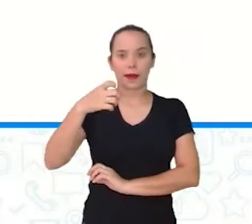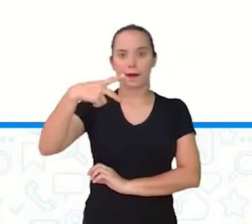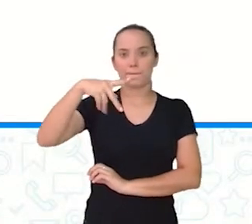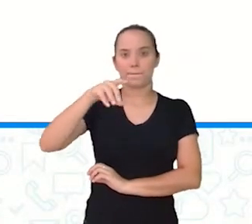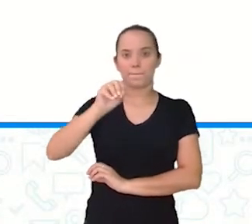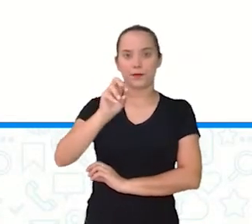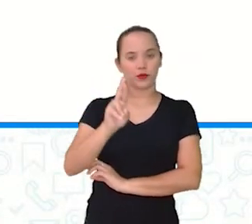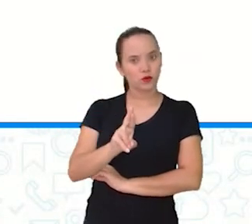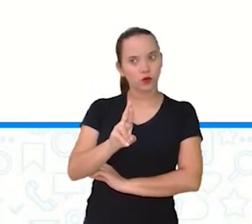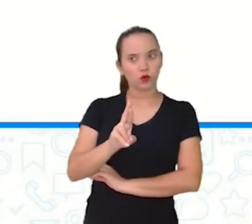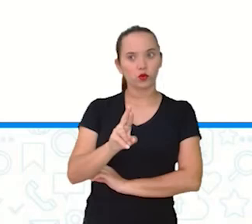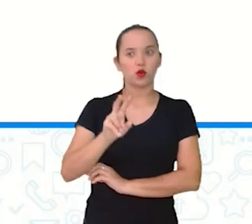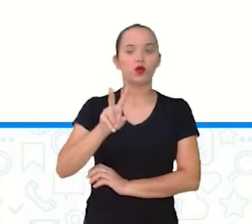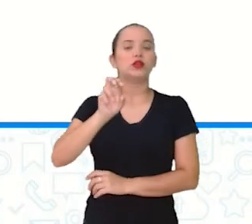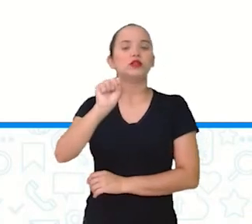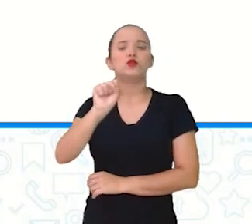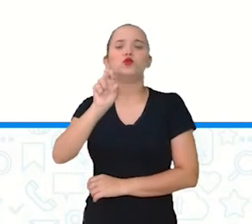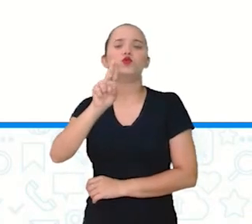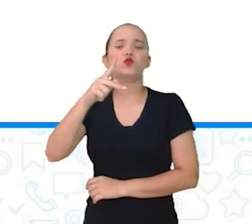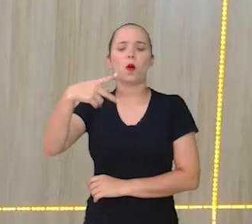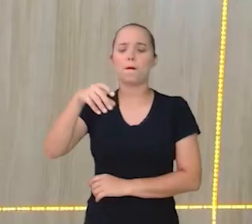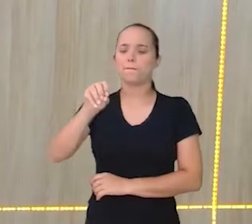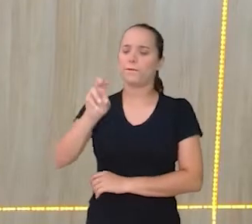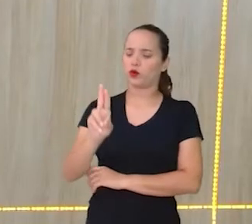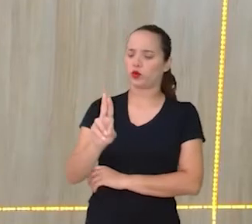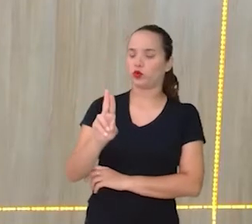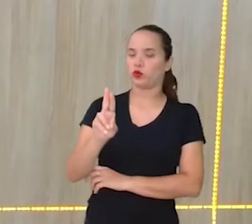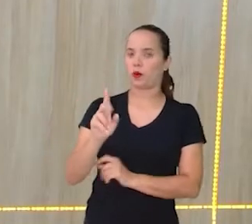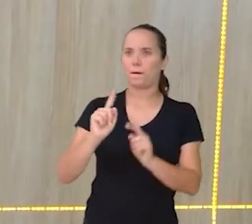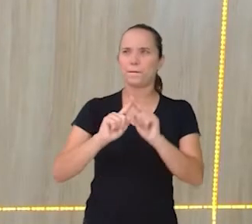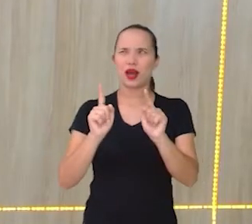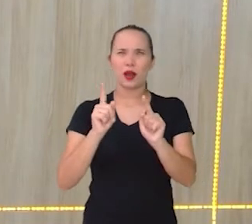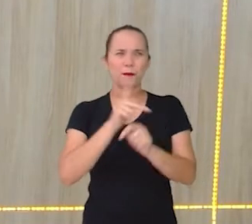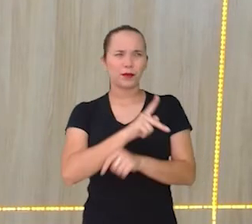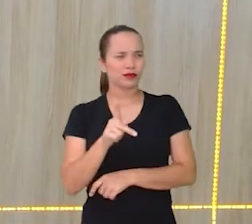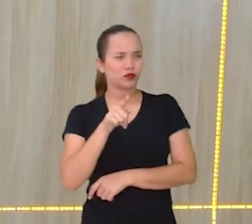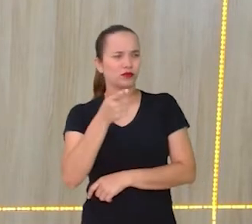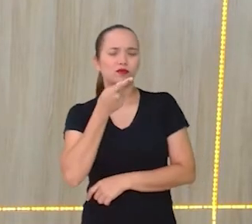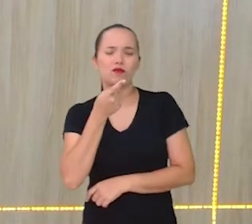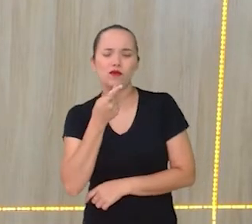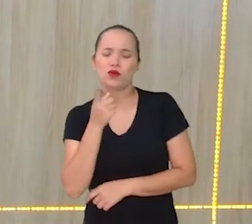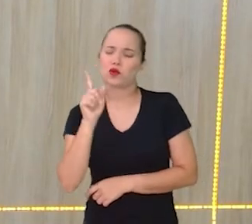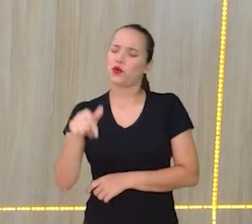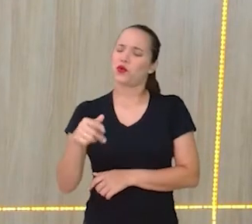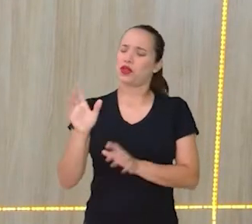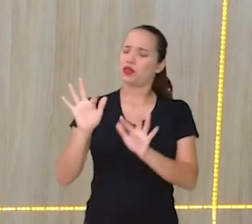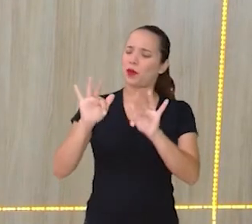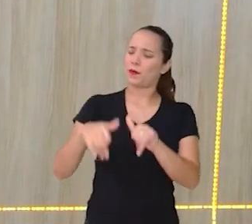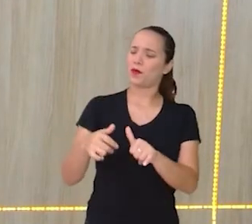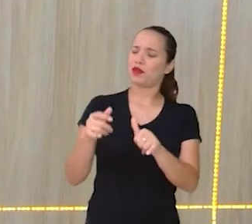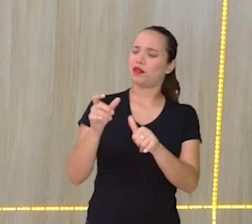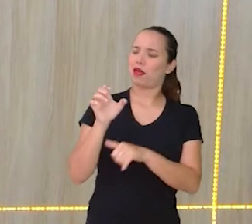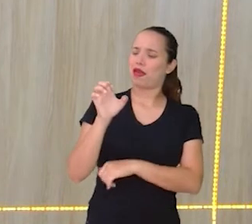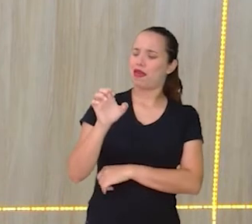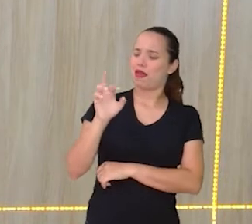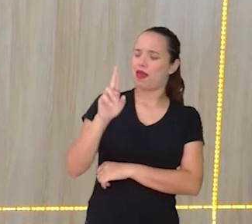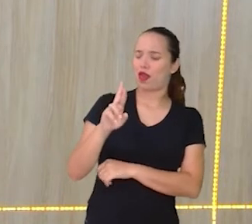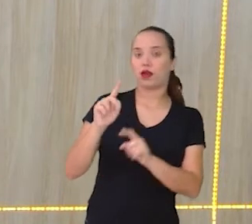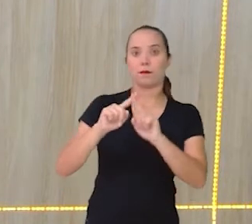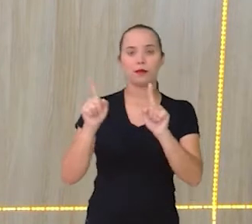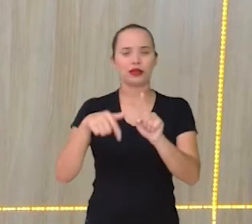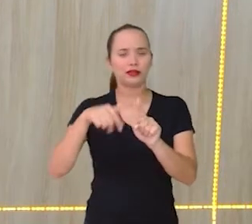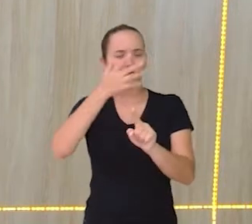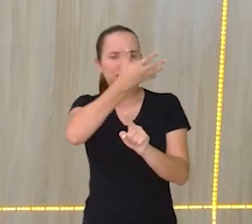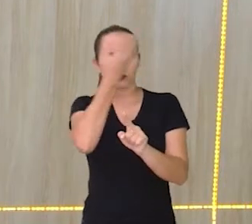repor e supor. Ô, professora Keise, você não disse que terminava com R? Pois é, é porque eu esqueci desse detalhezinho.